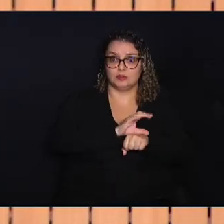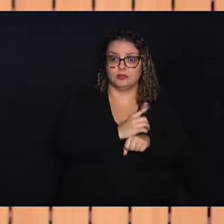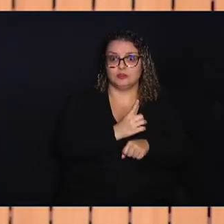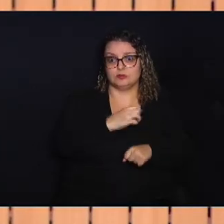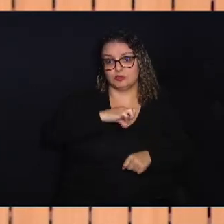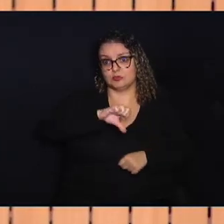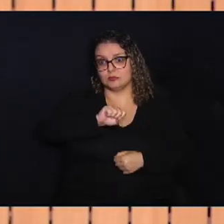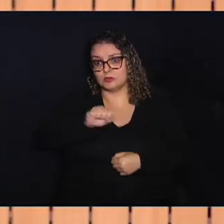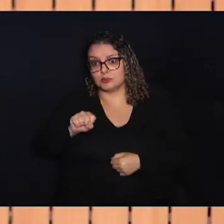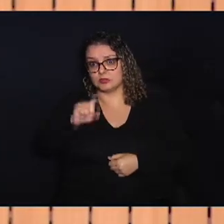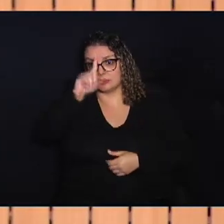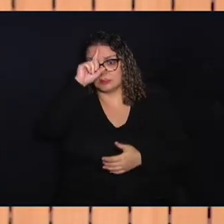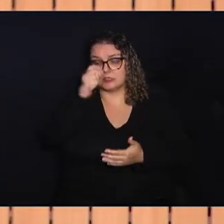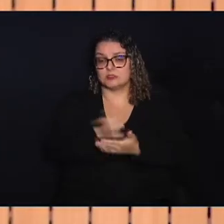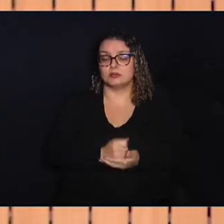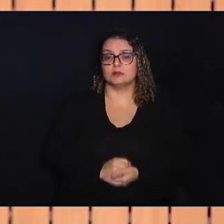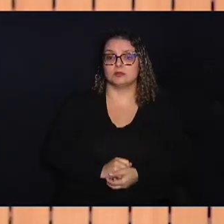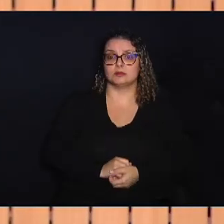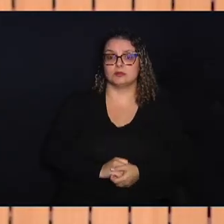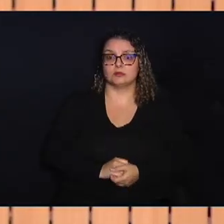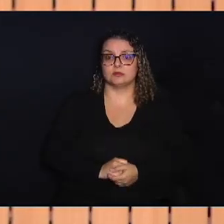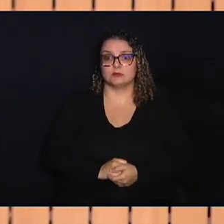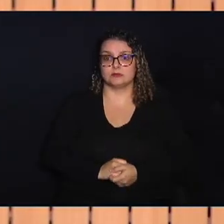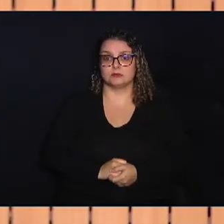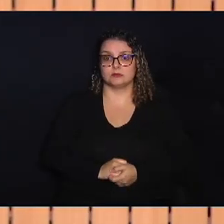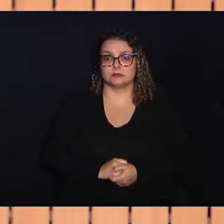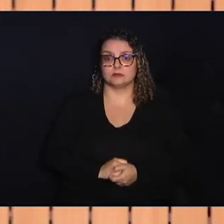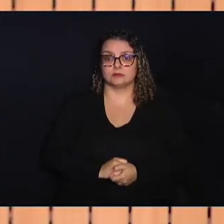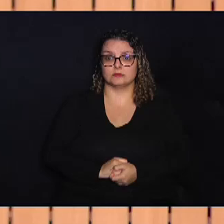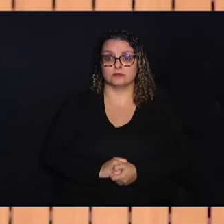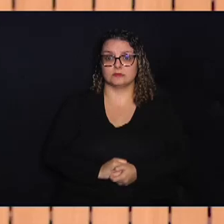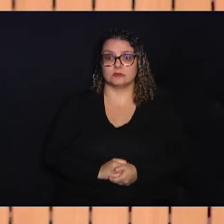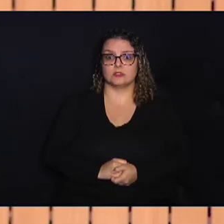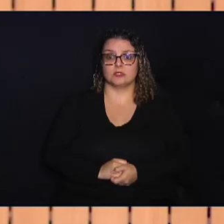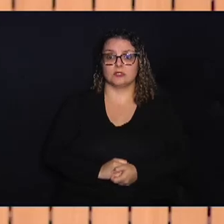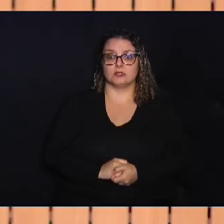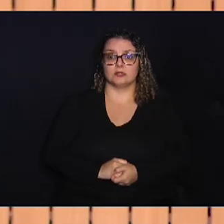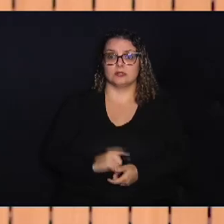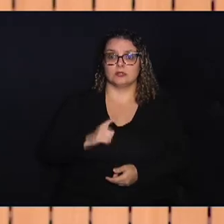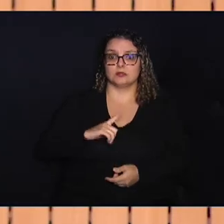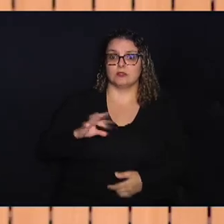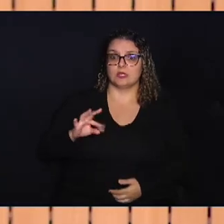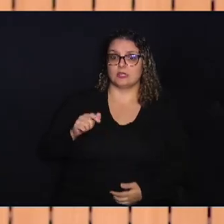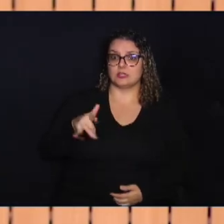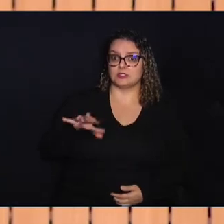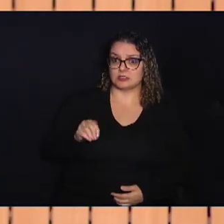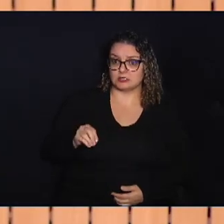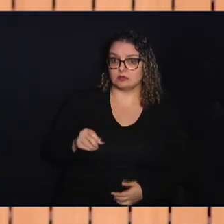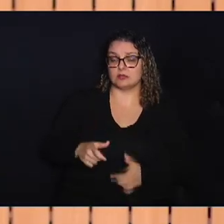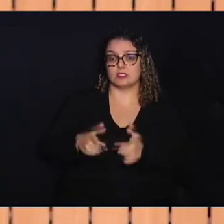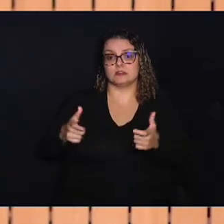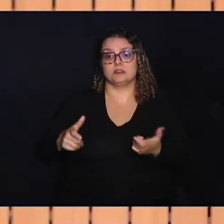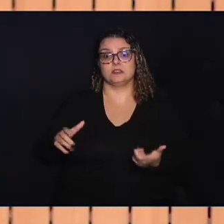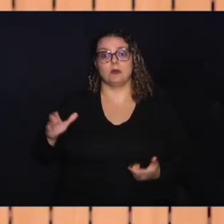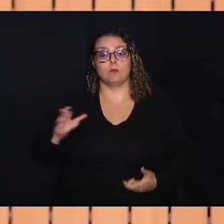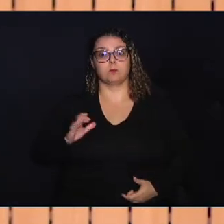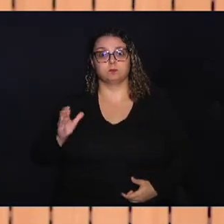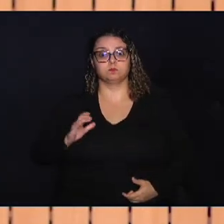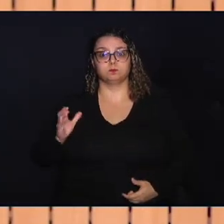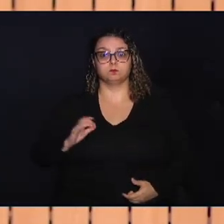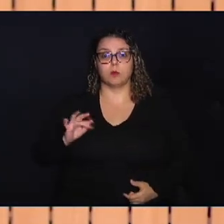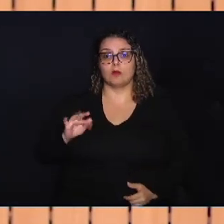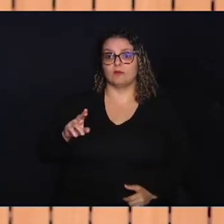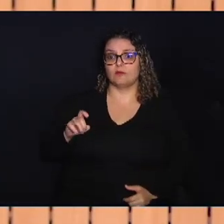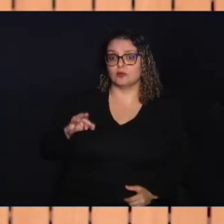88 determinou que a gente tivesse a taxação das grandes fortunas no Brasil. E, 36 anos